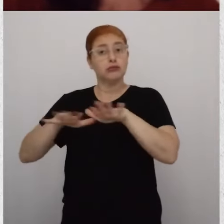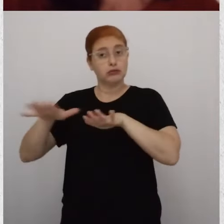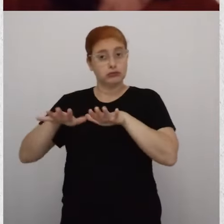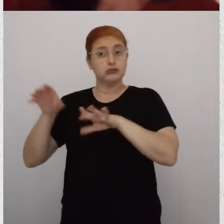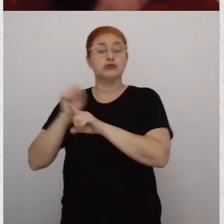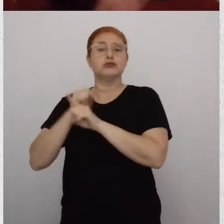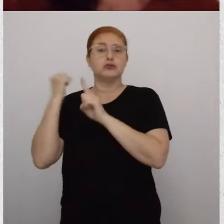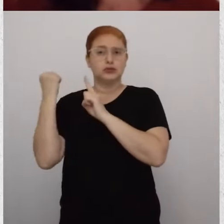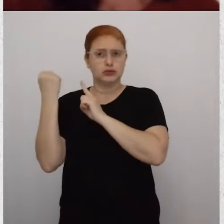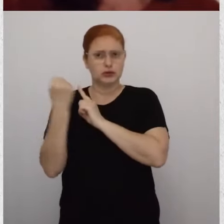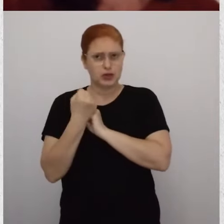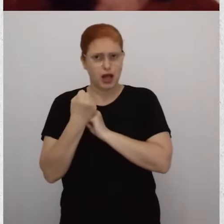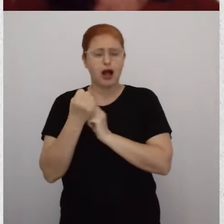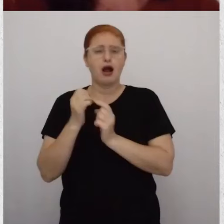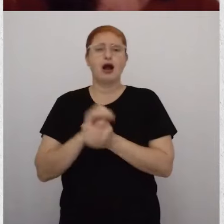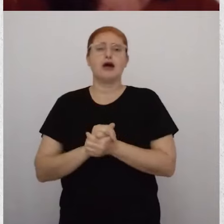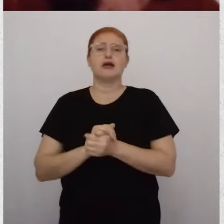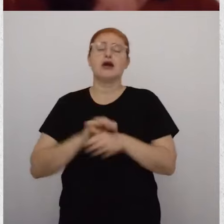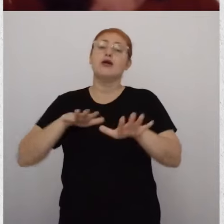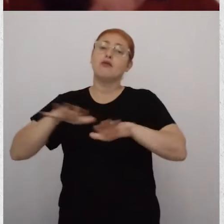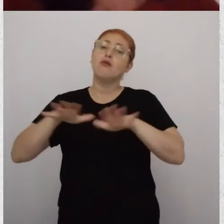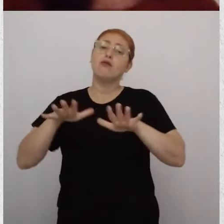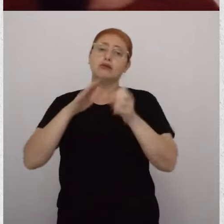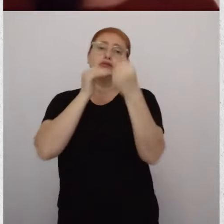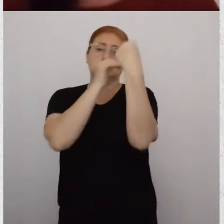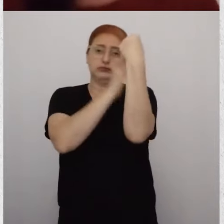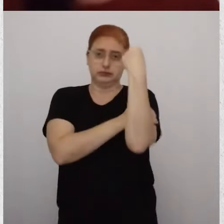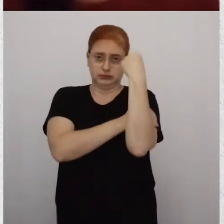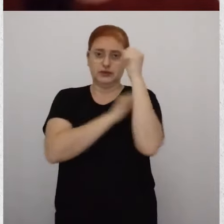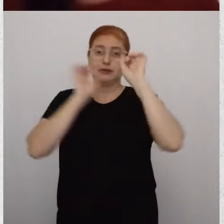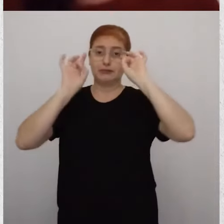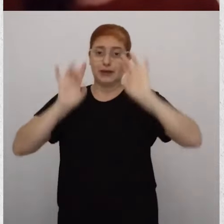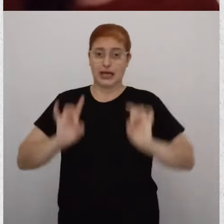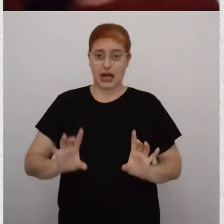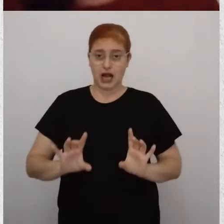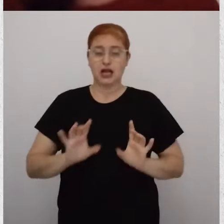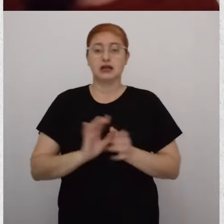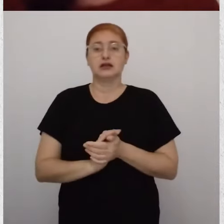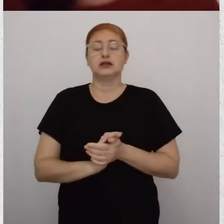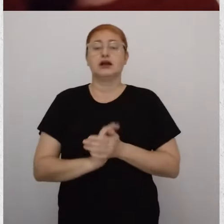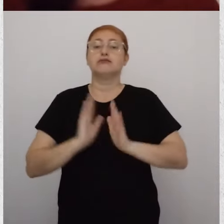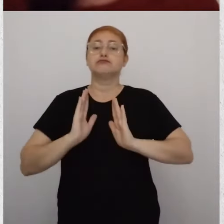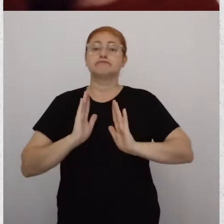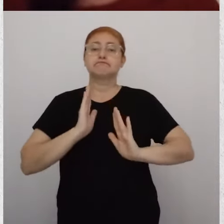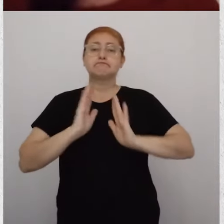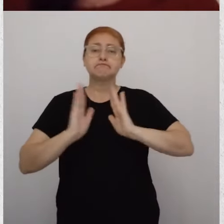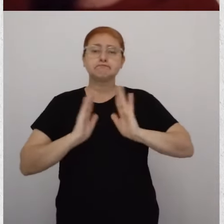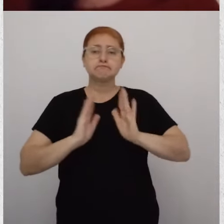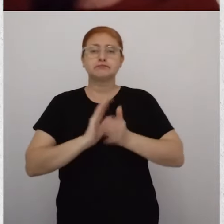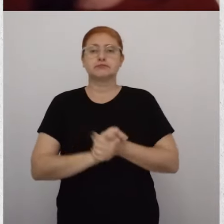movimentos sociais, mais especificamente dos movimentos feministas, né? E aí, nesse período,